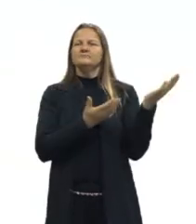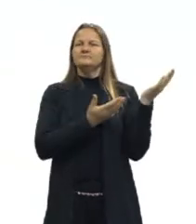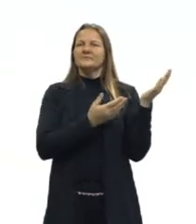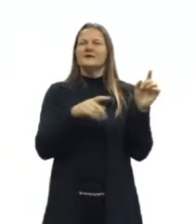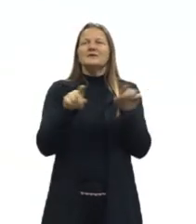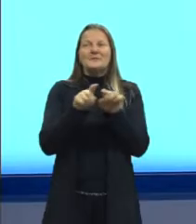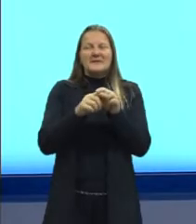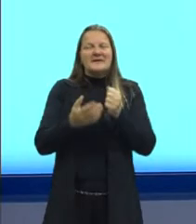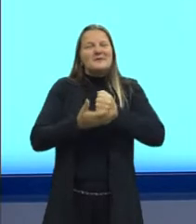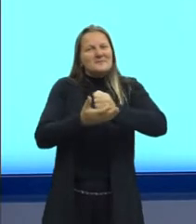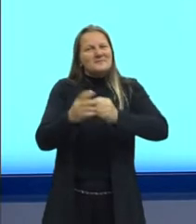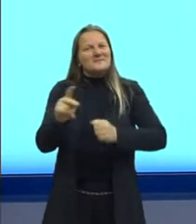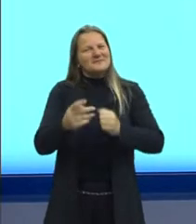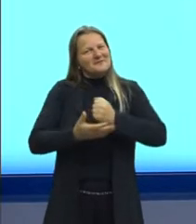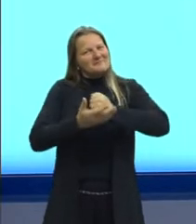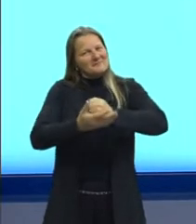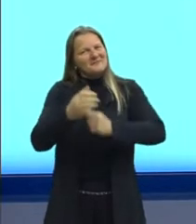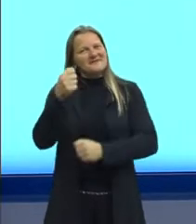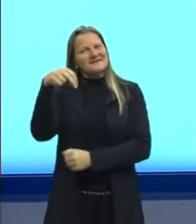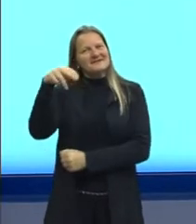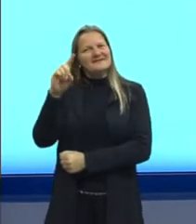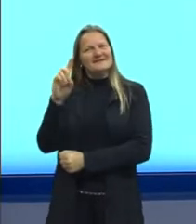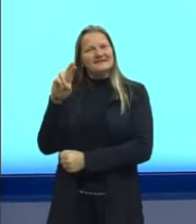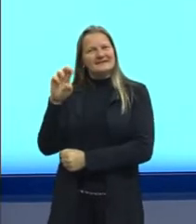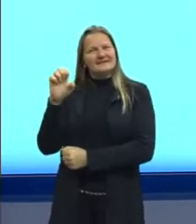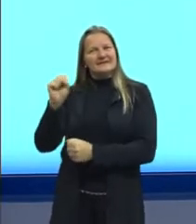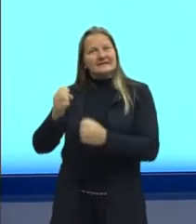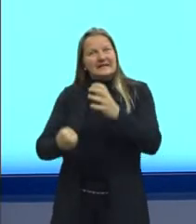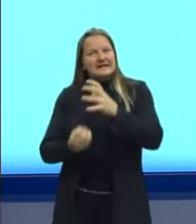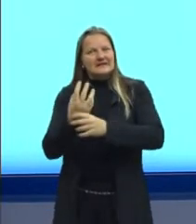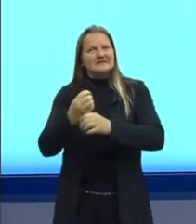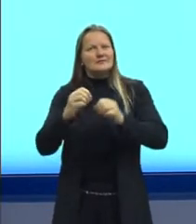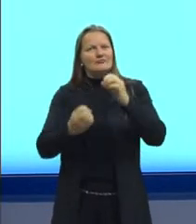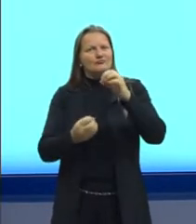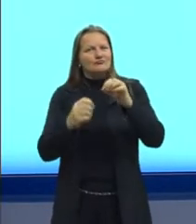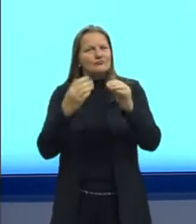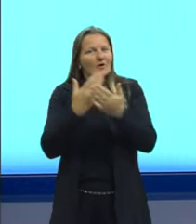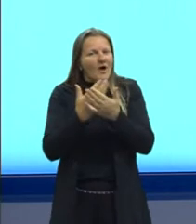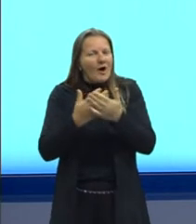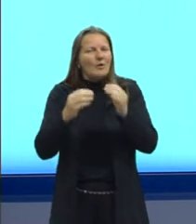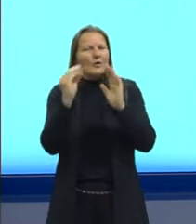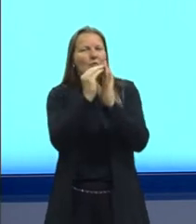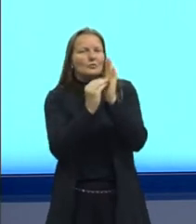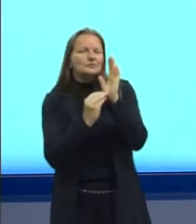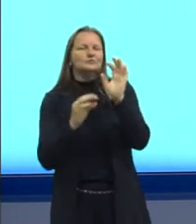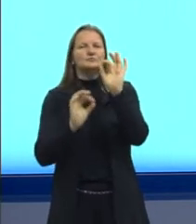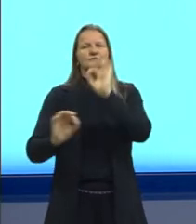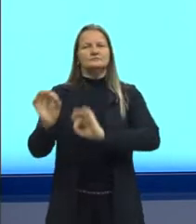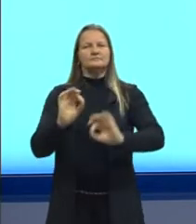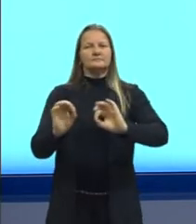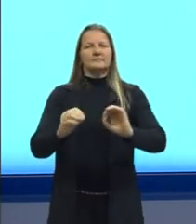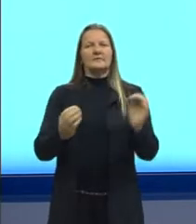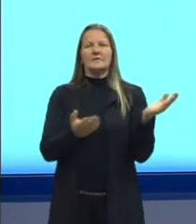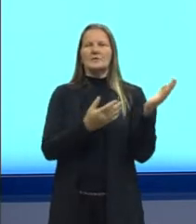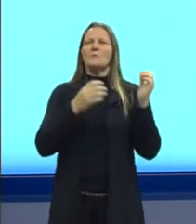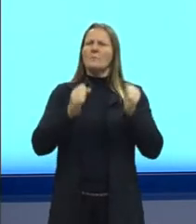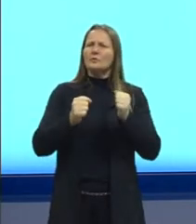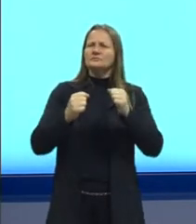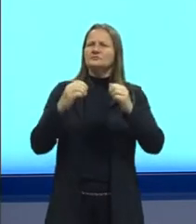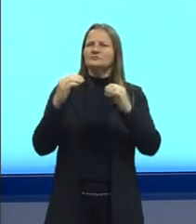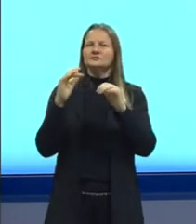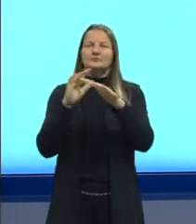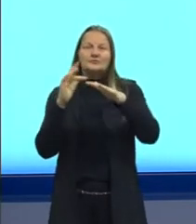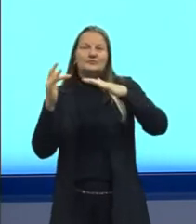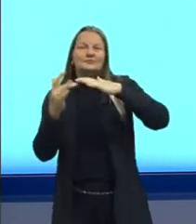para minha curadora é professora Andressa do muski que me ajuda a fazer os slides a pensar os conteúdos e pedir para vocês me seguirem ali nas